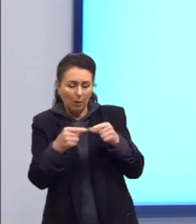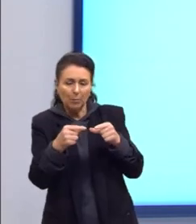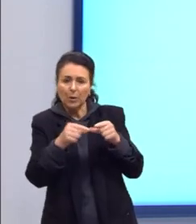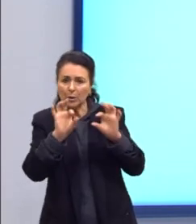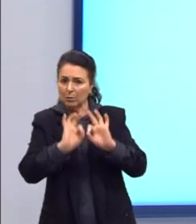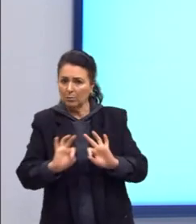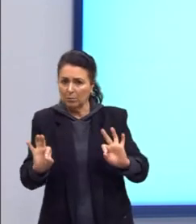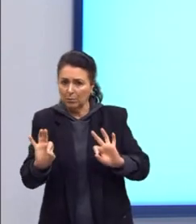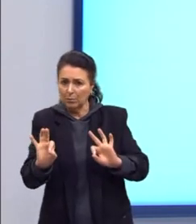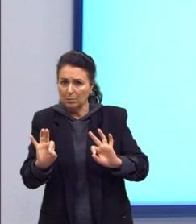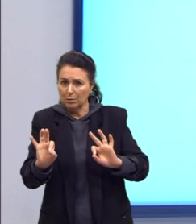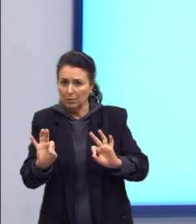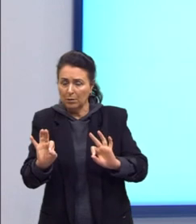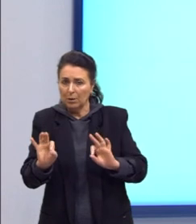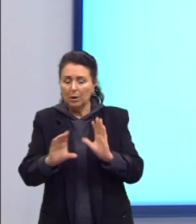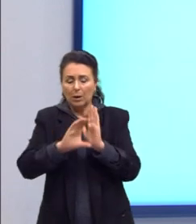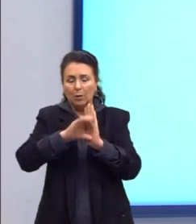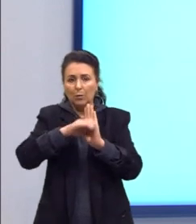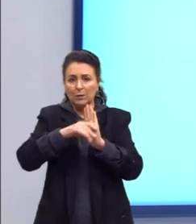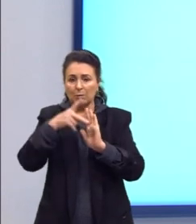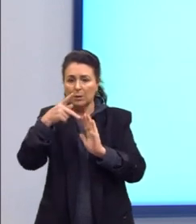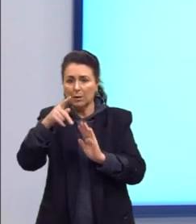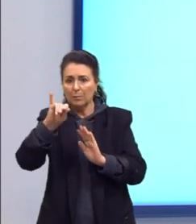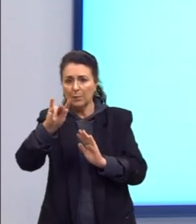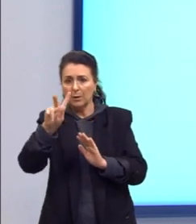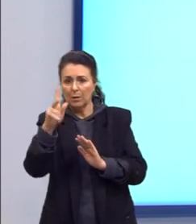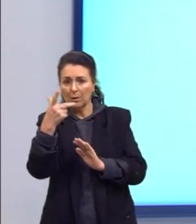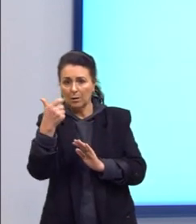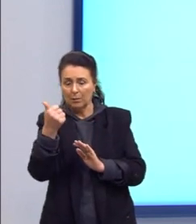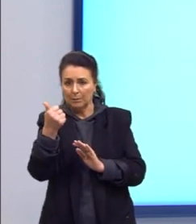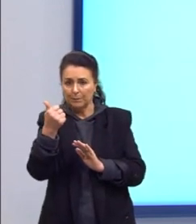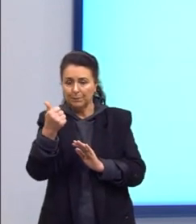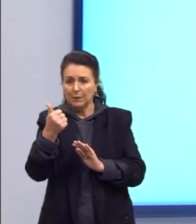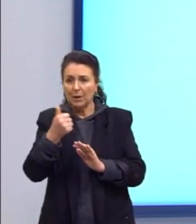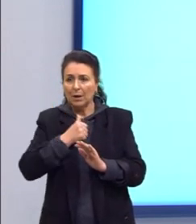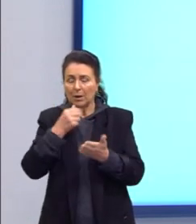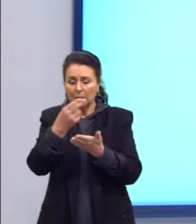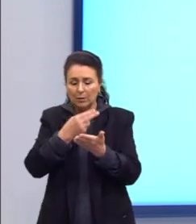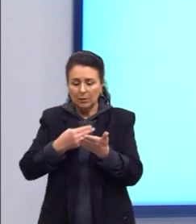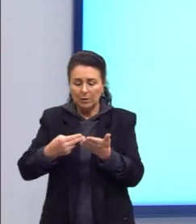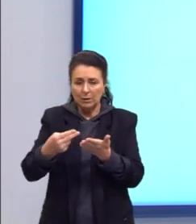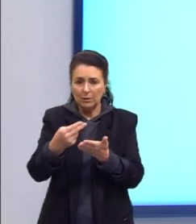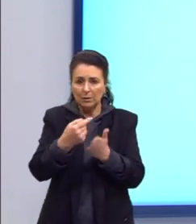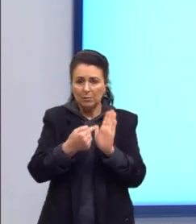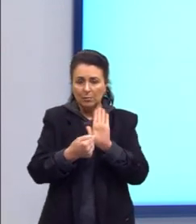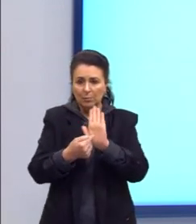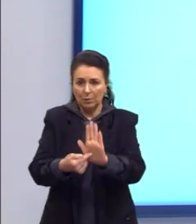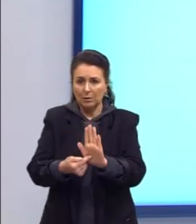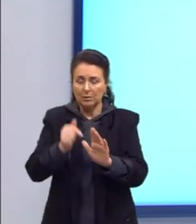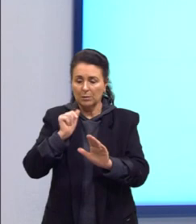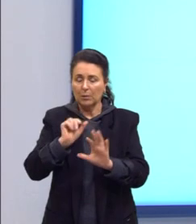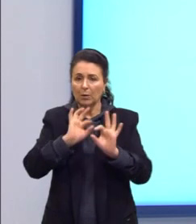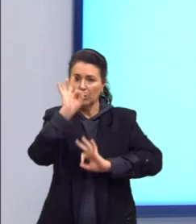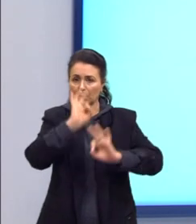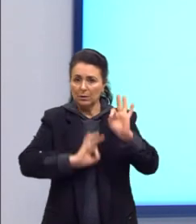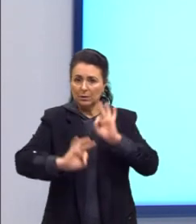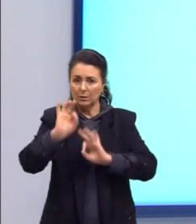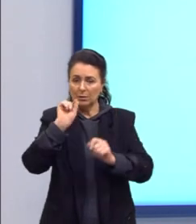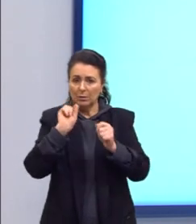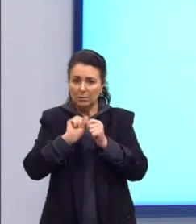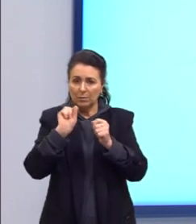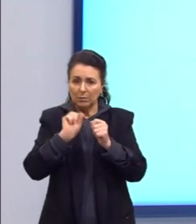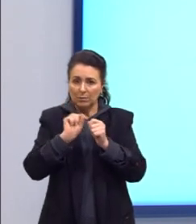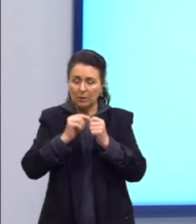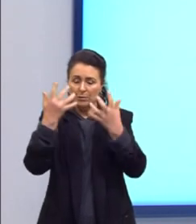justamente o conceito da pilha né Por trás da filha a ilustração apresenta uma montagem que